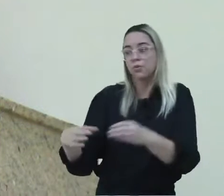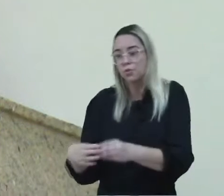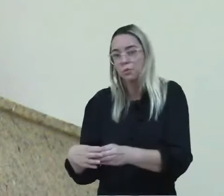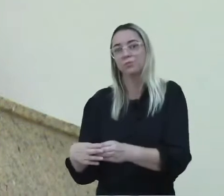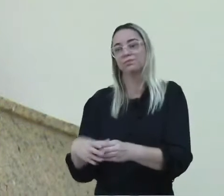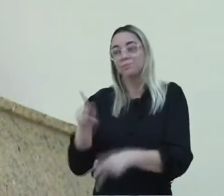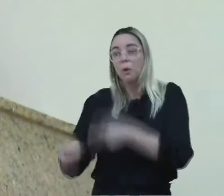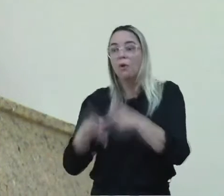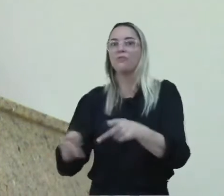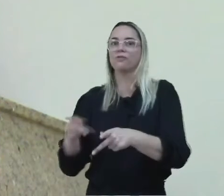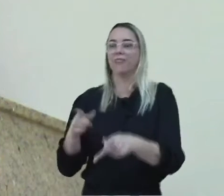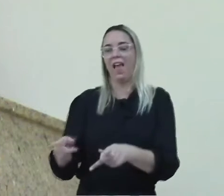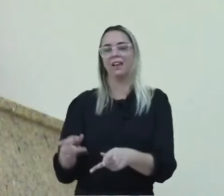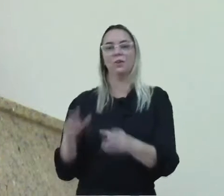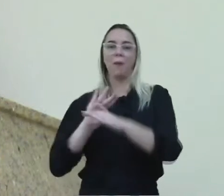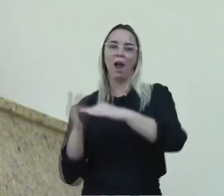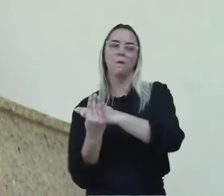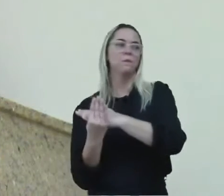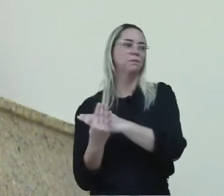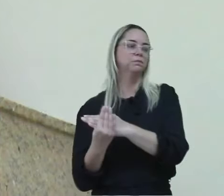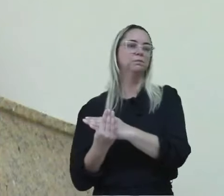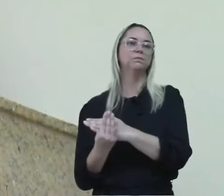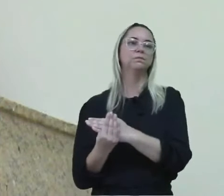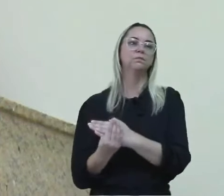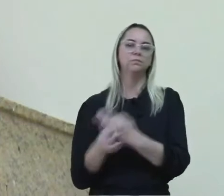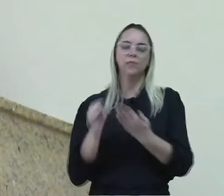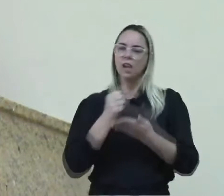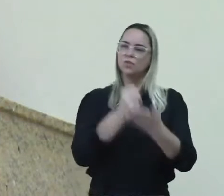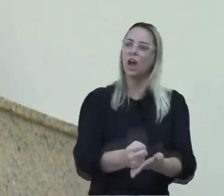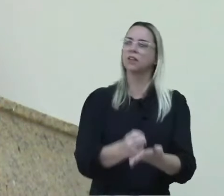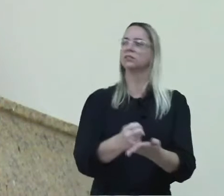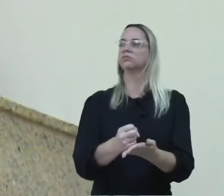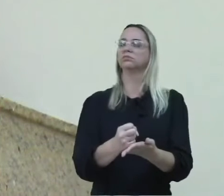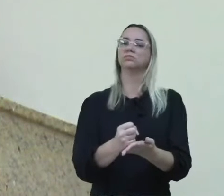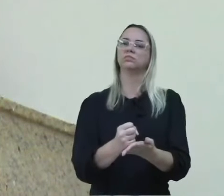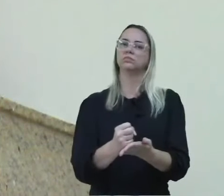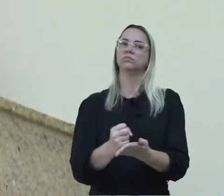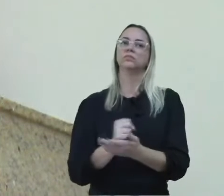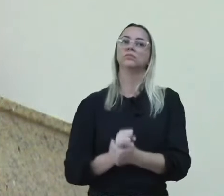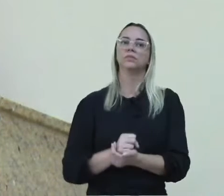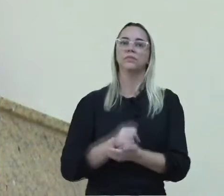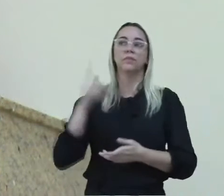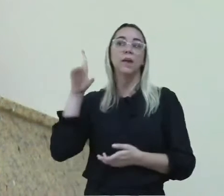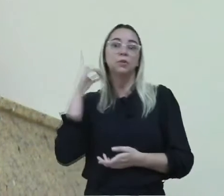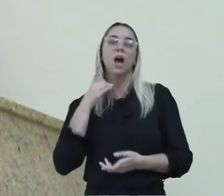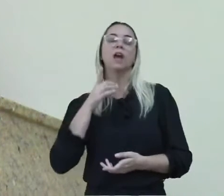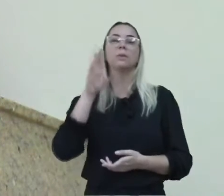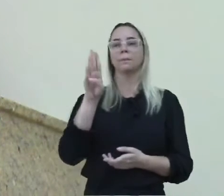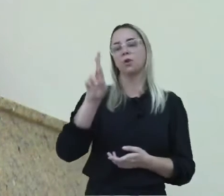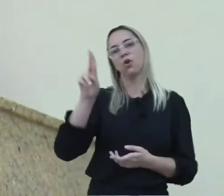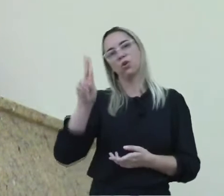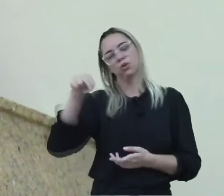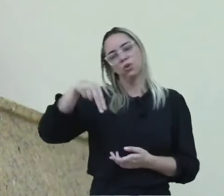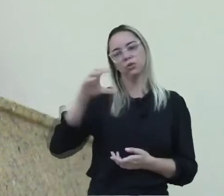né, de ter esses deputados que têm contribuído muito, né, o deputado Diogo Moraes, o deputado Raul